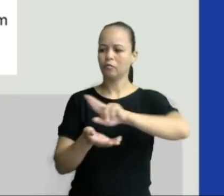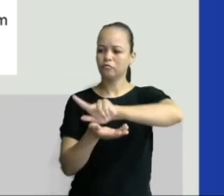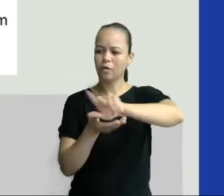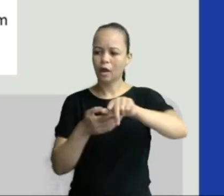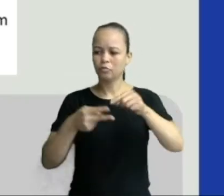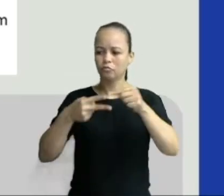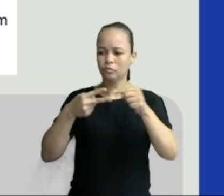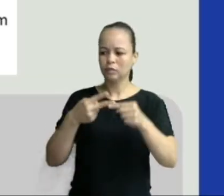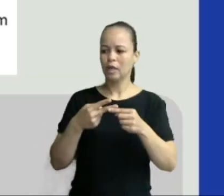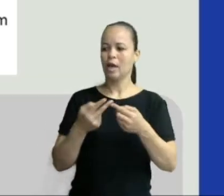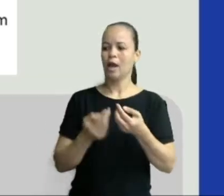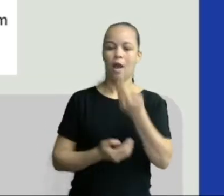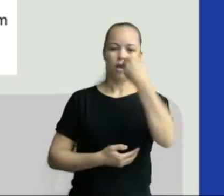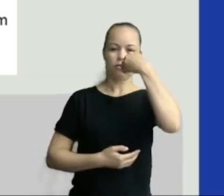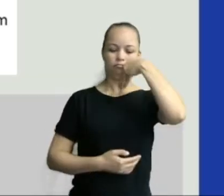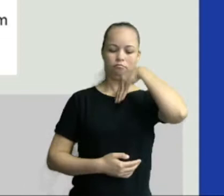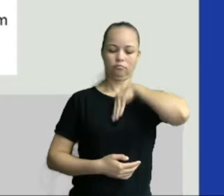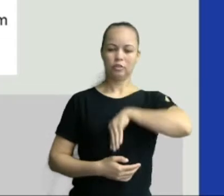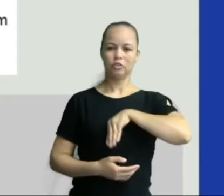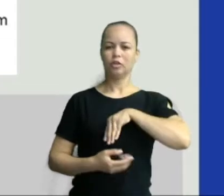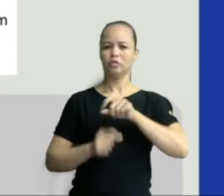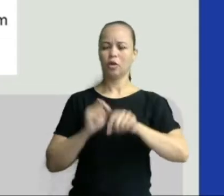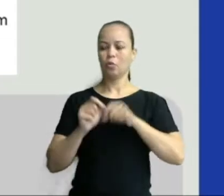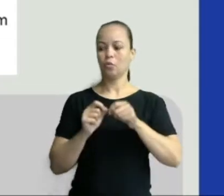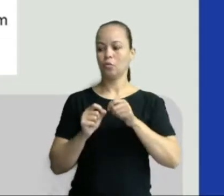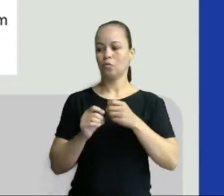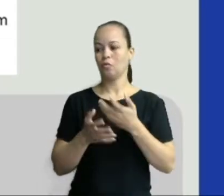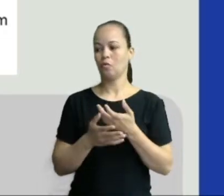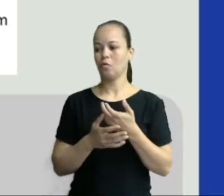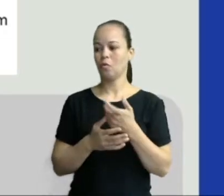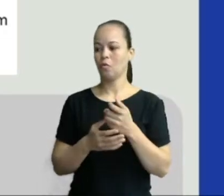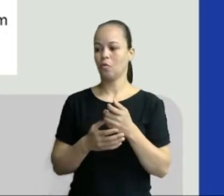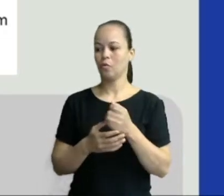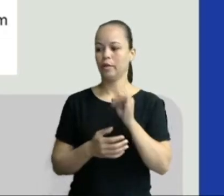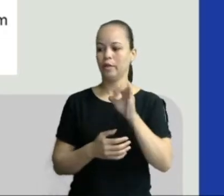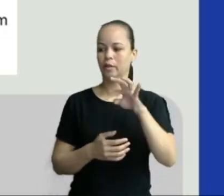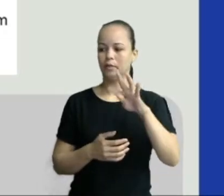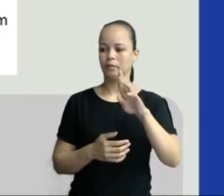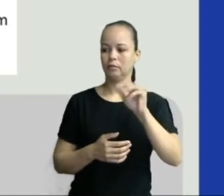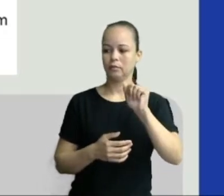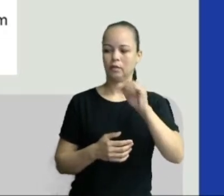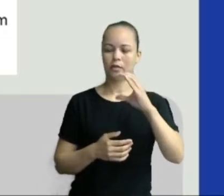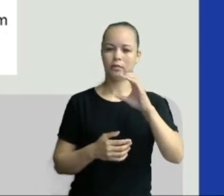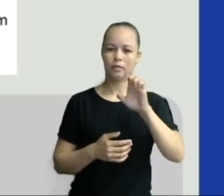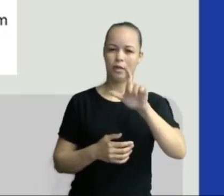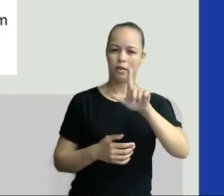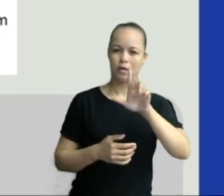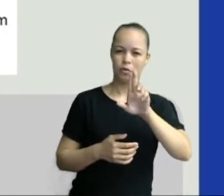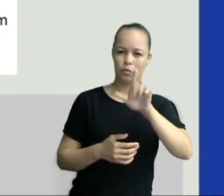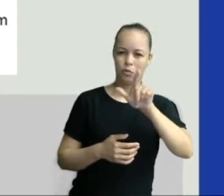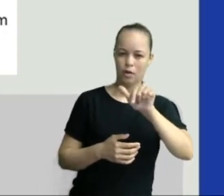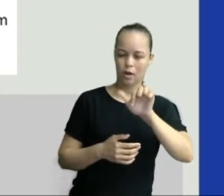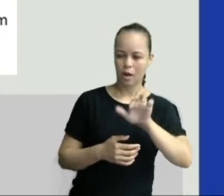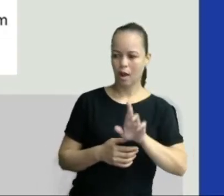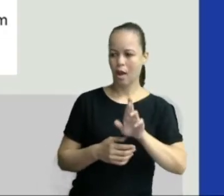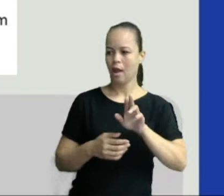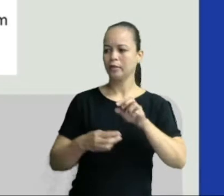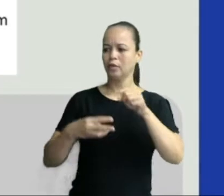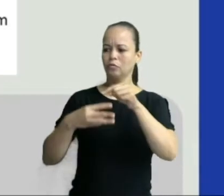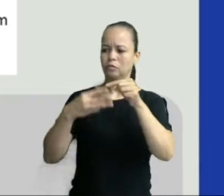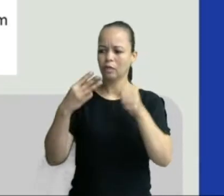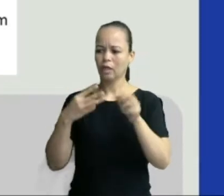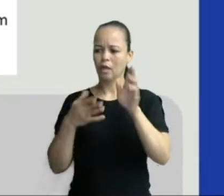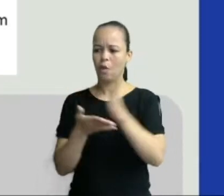fagocitose com cistoma e cistoprócto. Alguns, tá? Para que a gente deixe isso bem